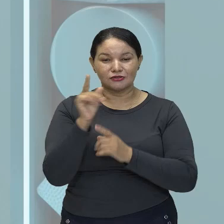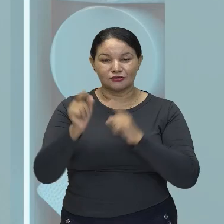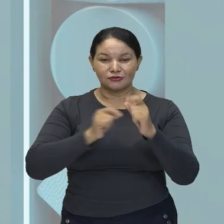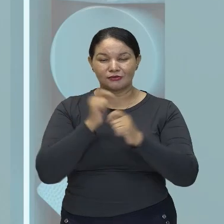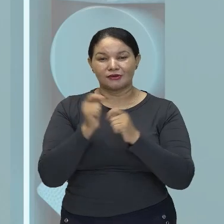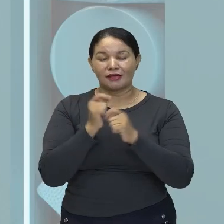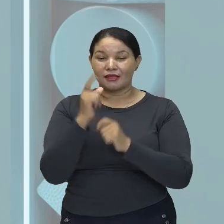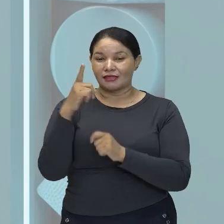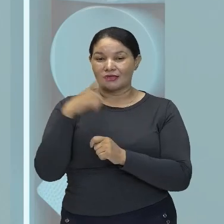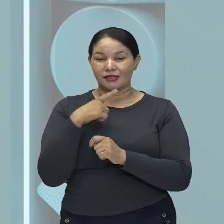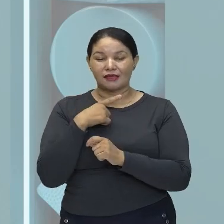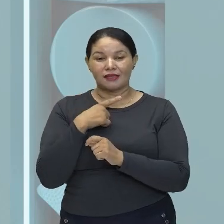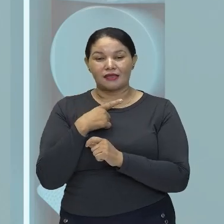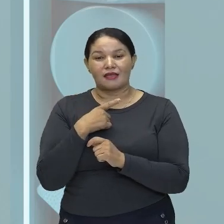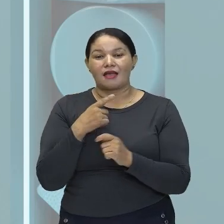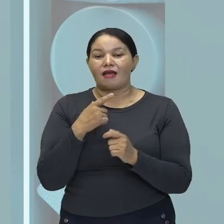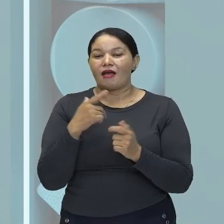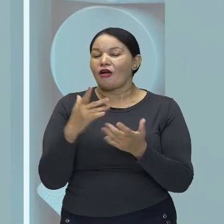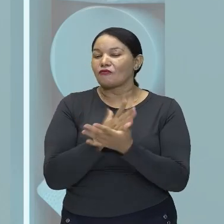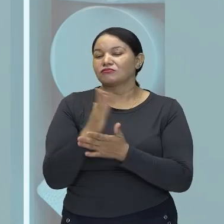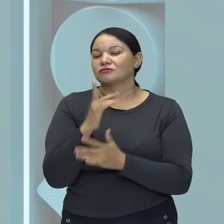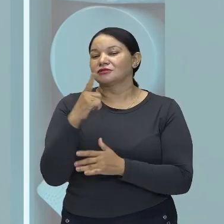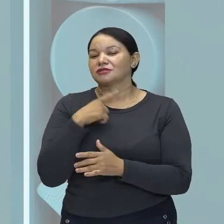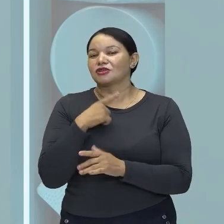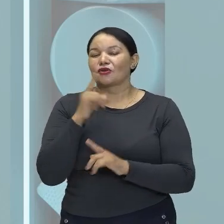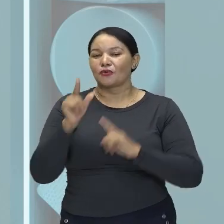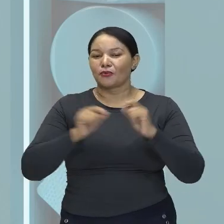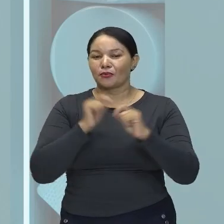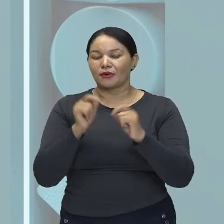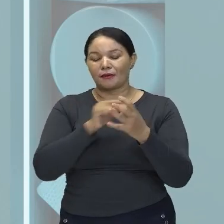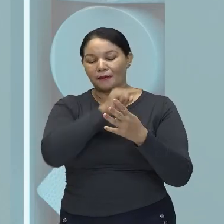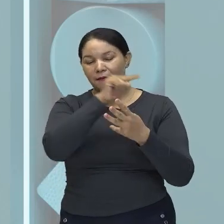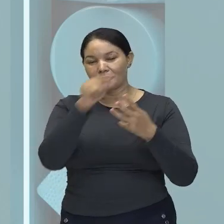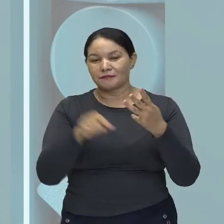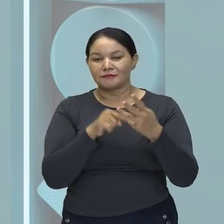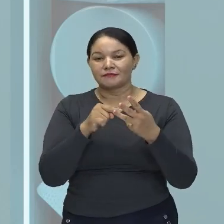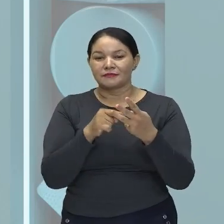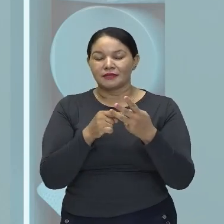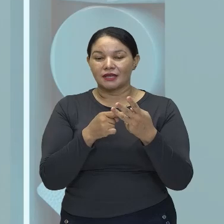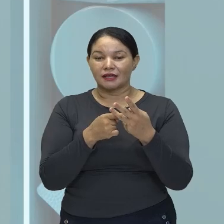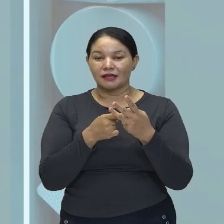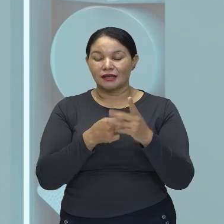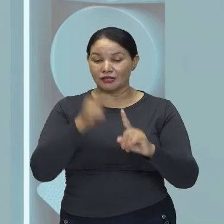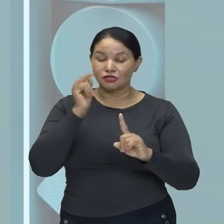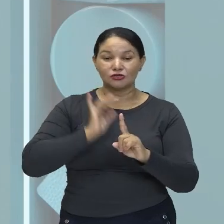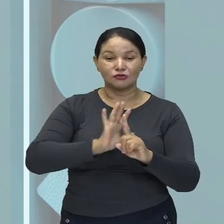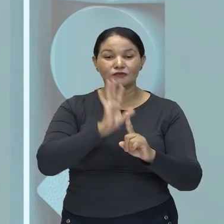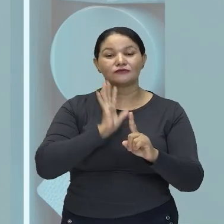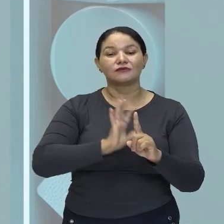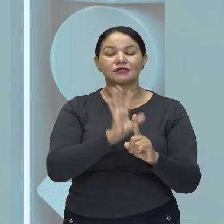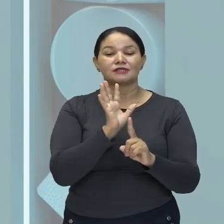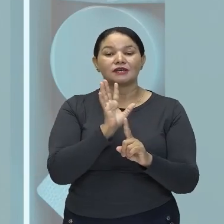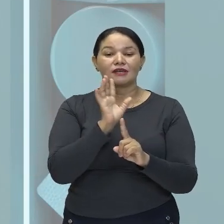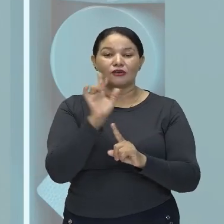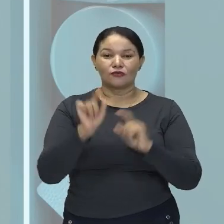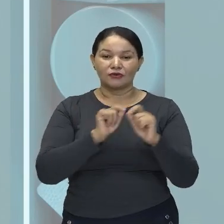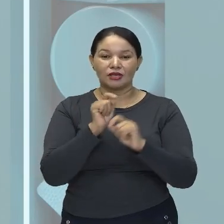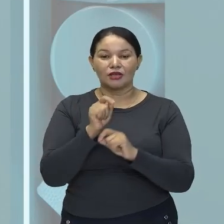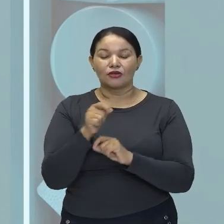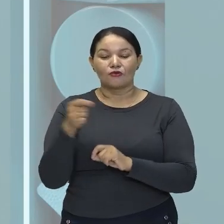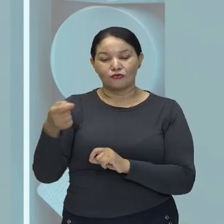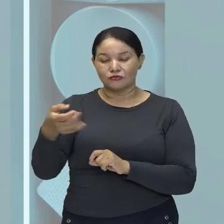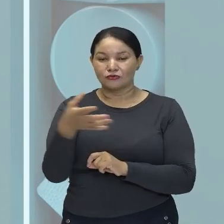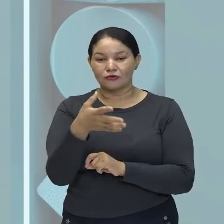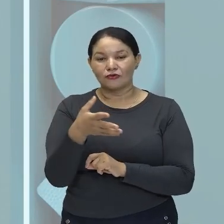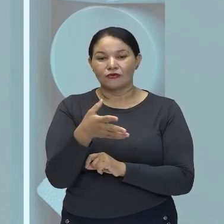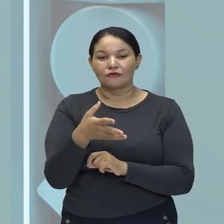trazem, porque são essas vanguardas que vão inspirar e vão influenciar os nossos